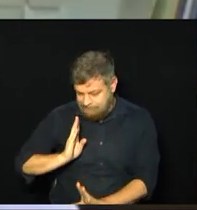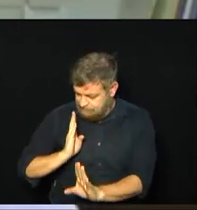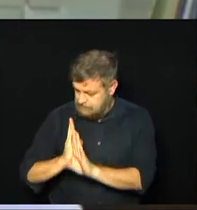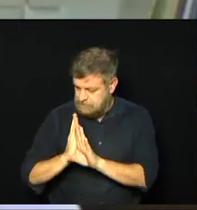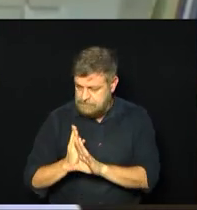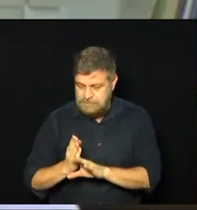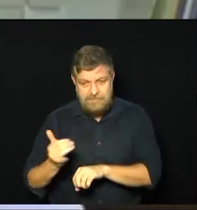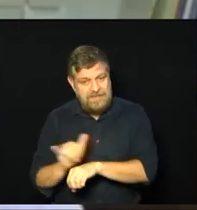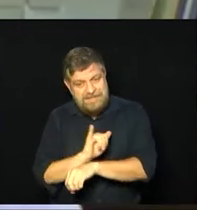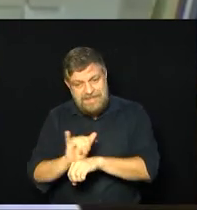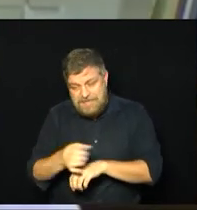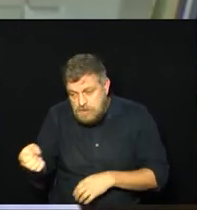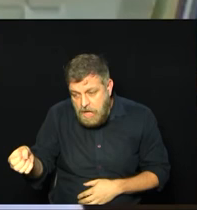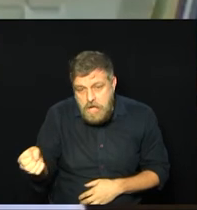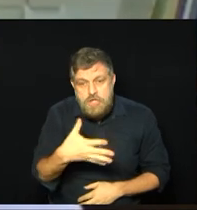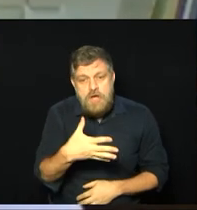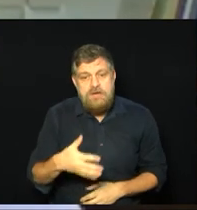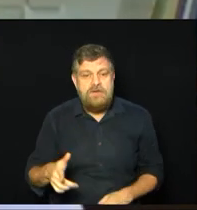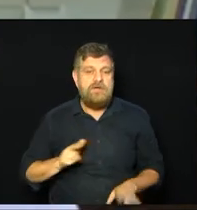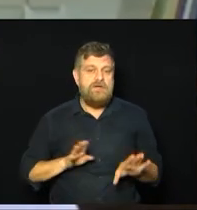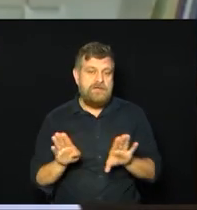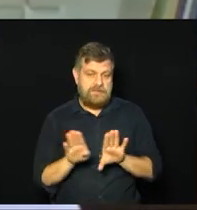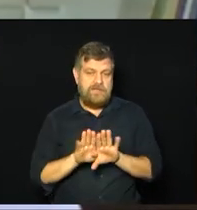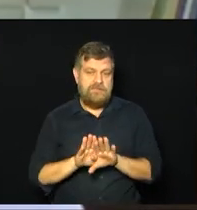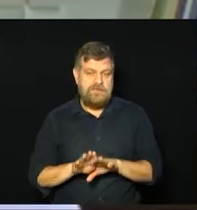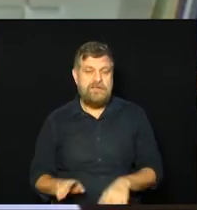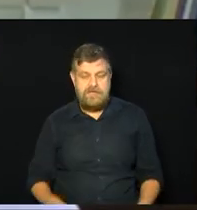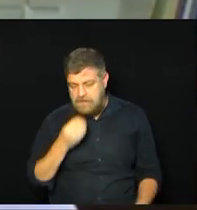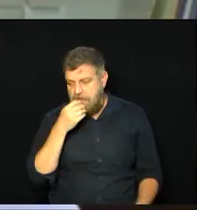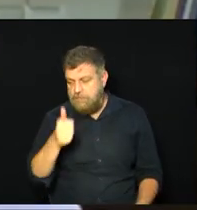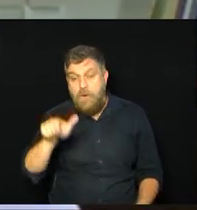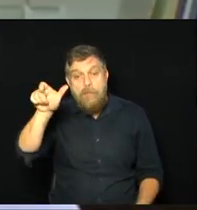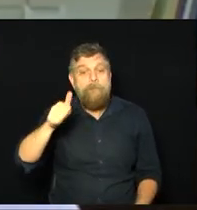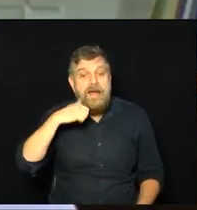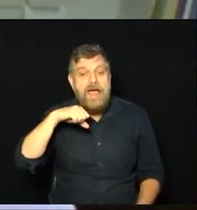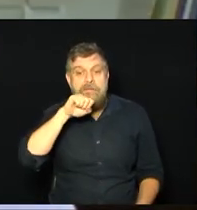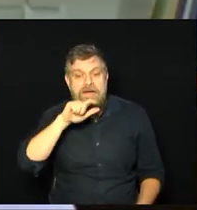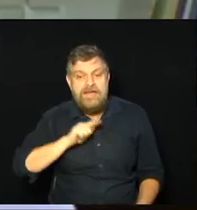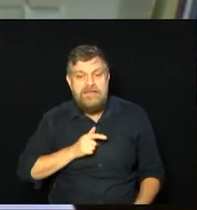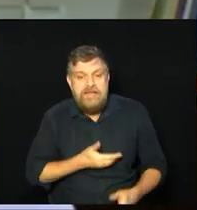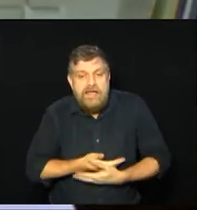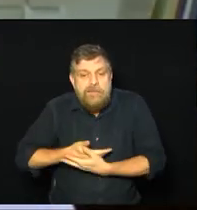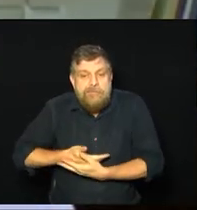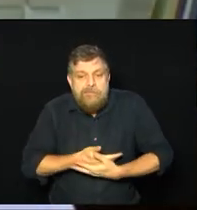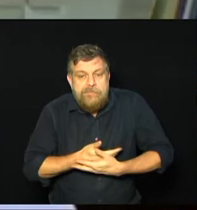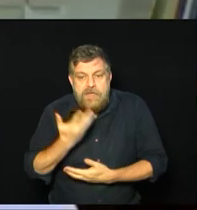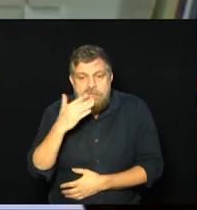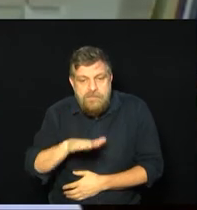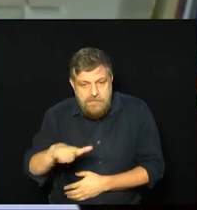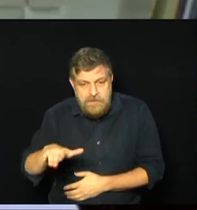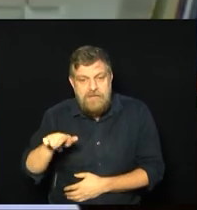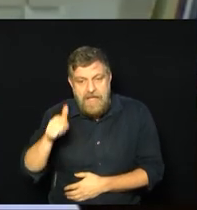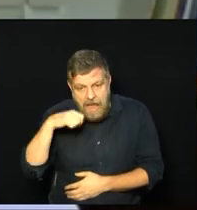novas habilidades, novos talentos é também uma boa alternativa para quem é mãe, principalmente de crianças menores. E sim, elas